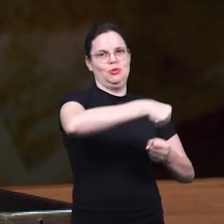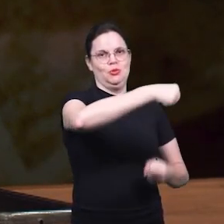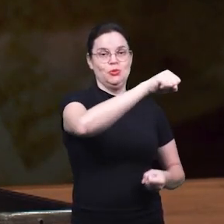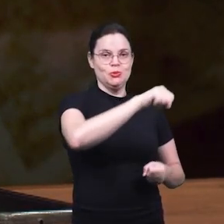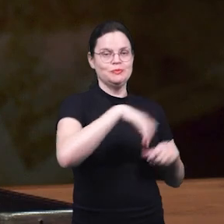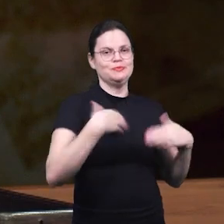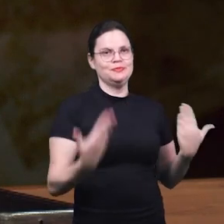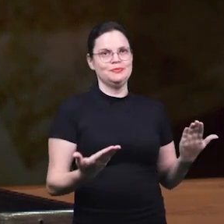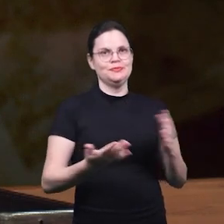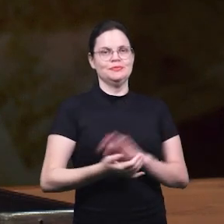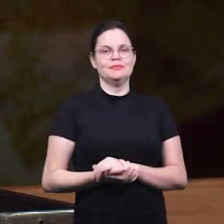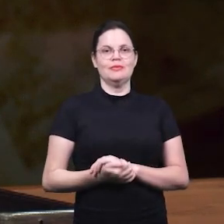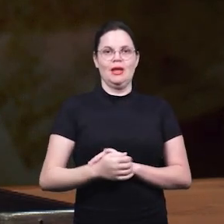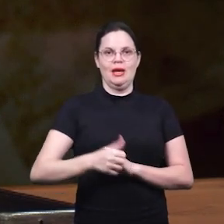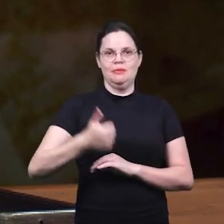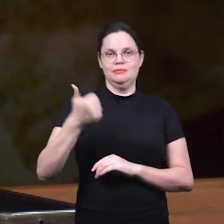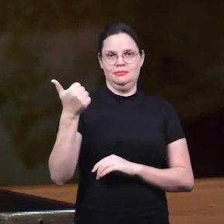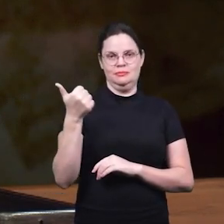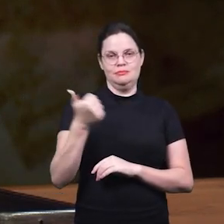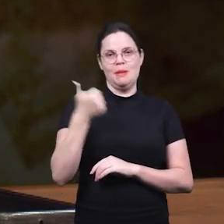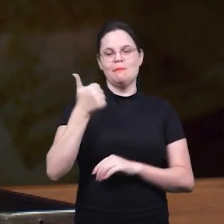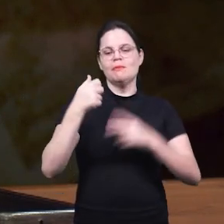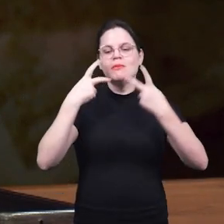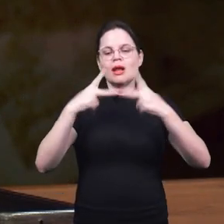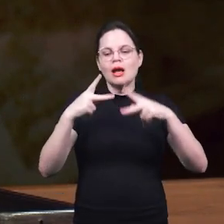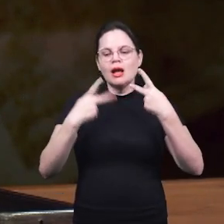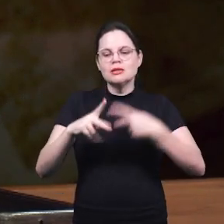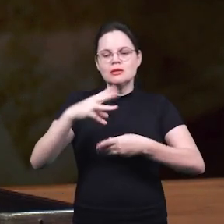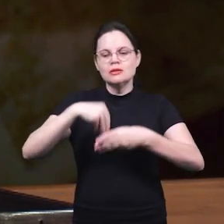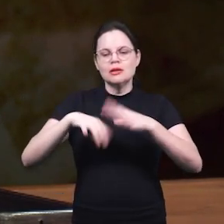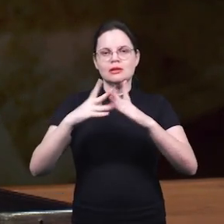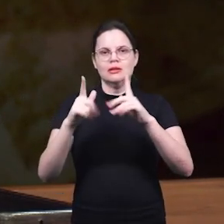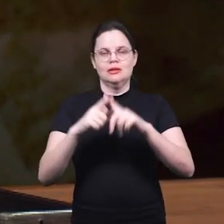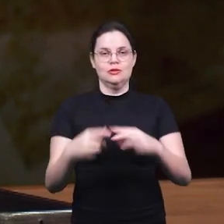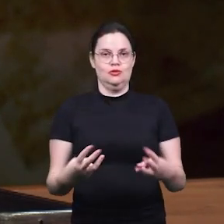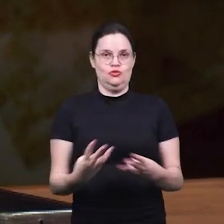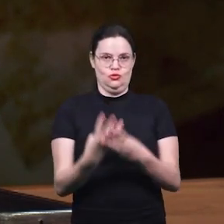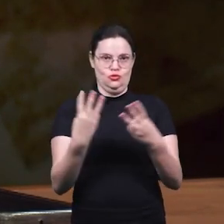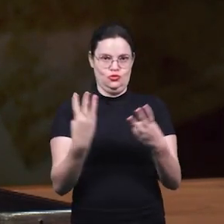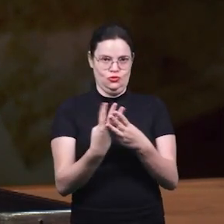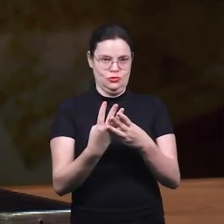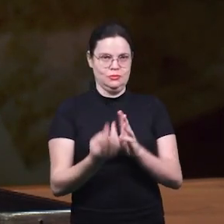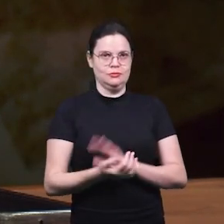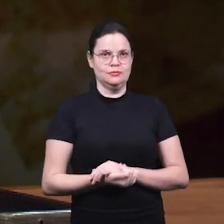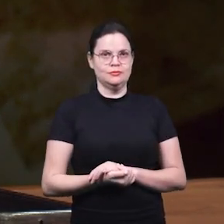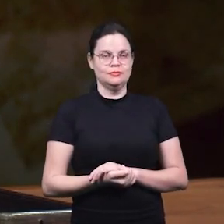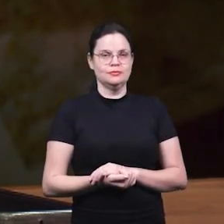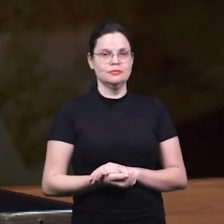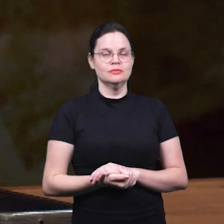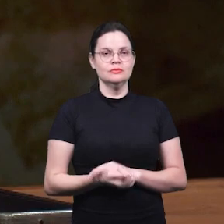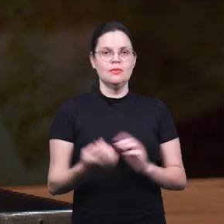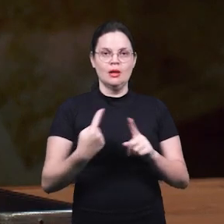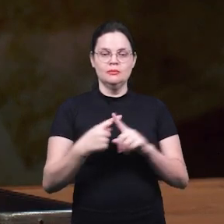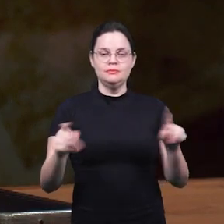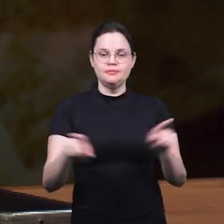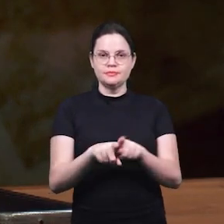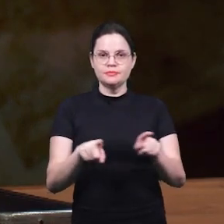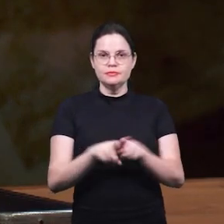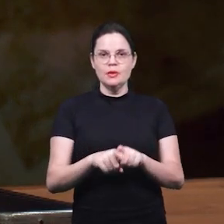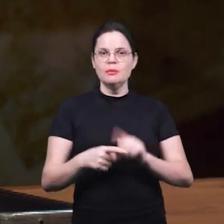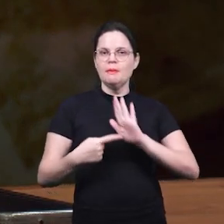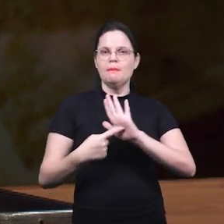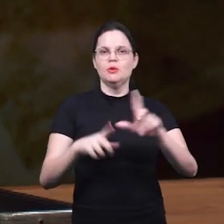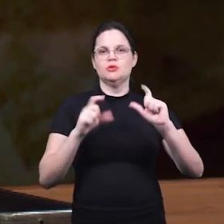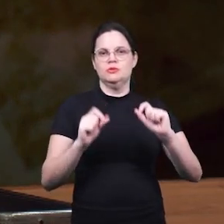primeira viagem se refere à pregação nas sinagogas aos judeus. Mas ali também diz que tanto